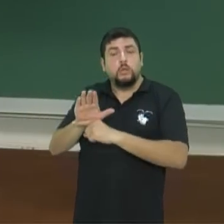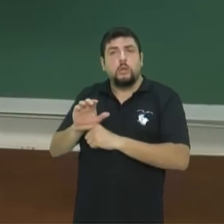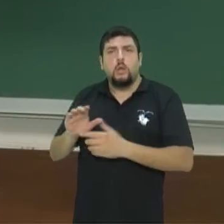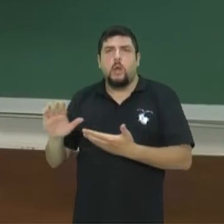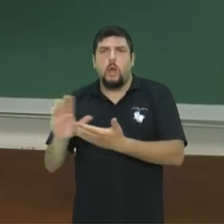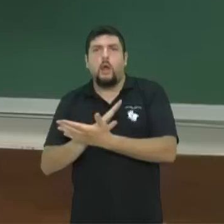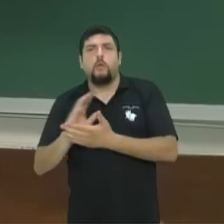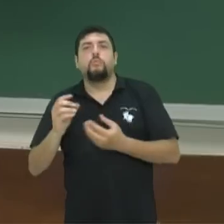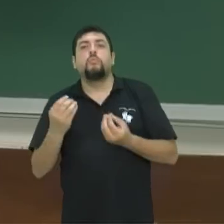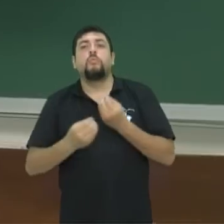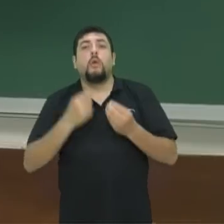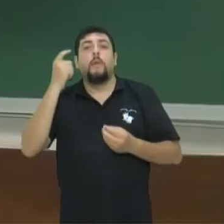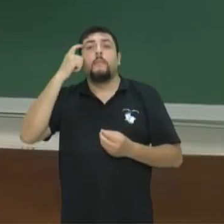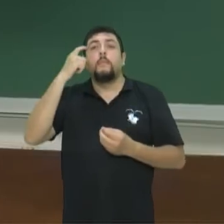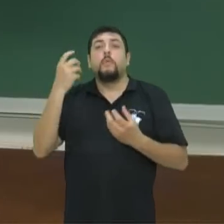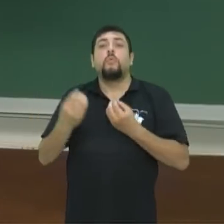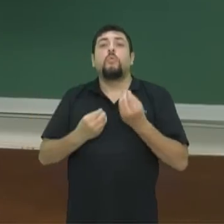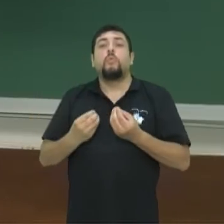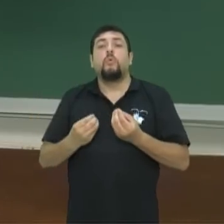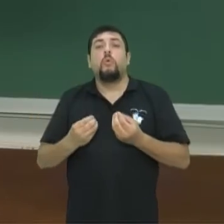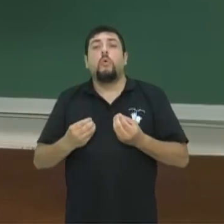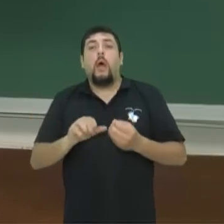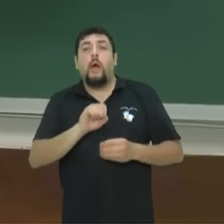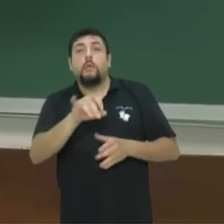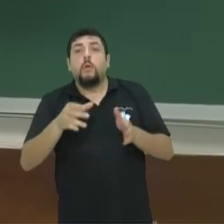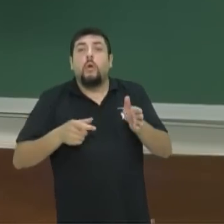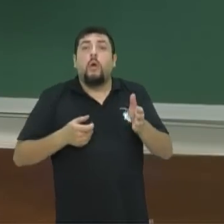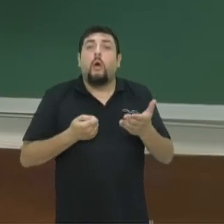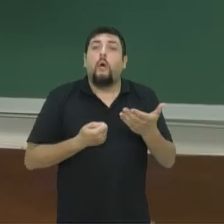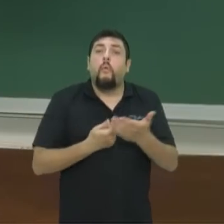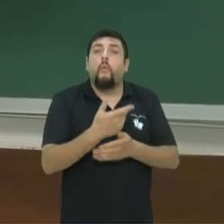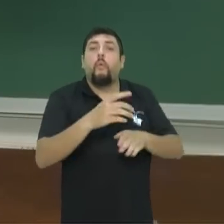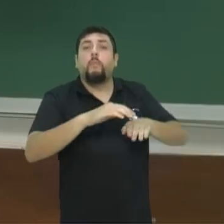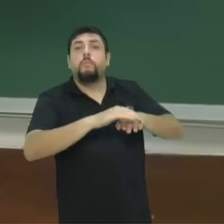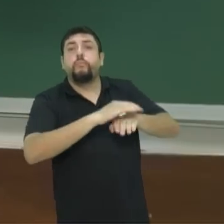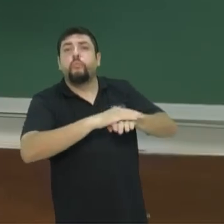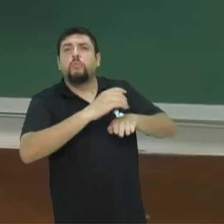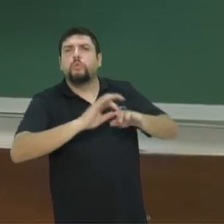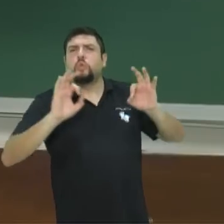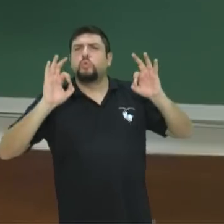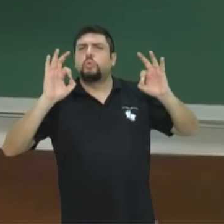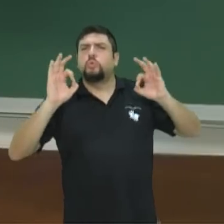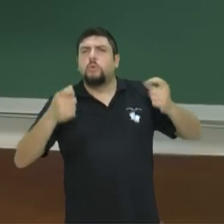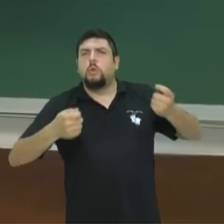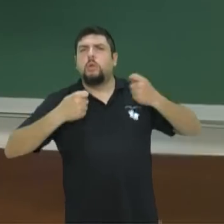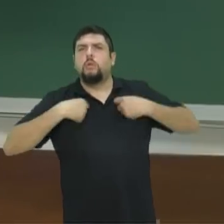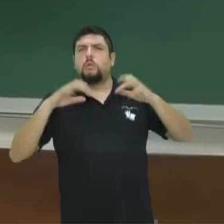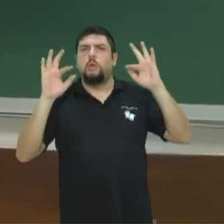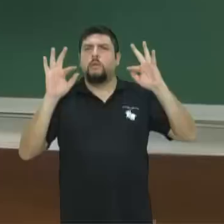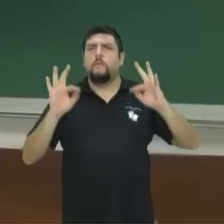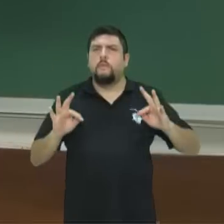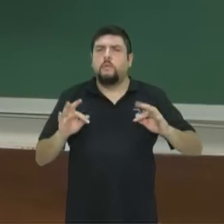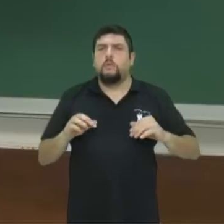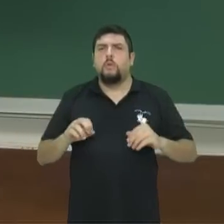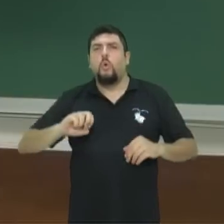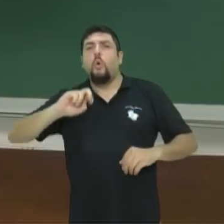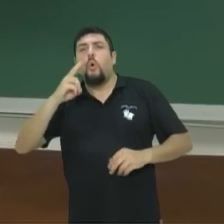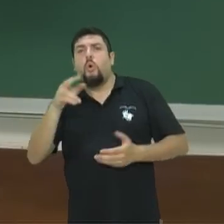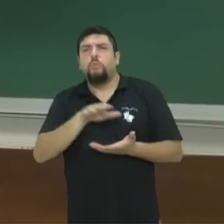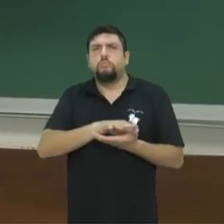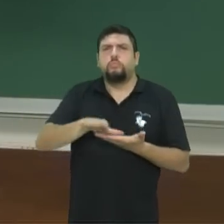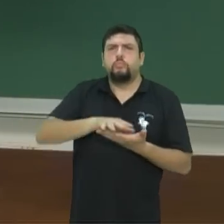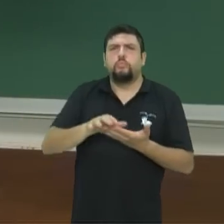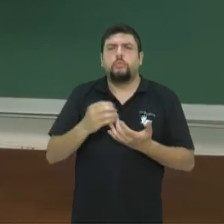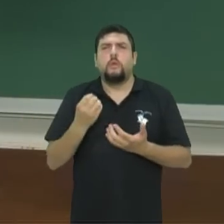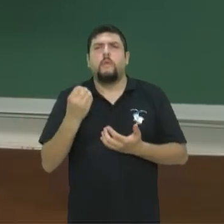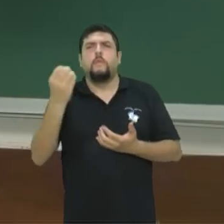fico feliz se eu tiver aquele tênis de determinada logomarca, eu fico feliz se eu tiver dinheiro para fazer determinada viagem, do contrário eu posso